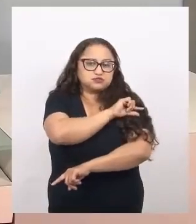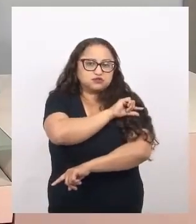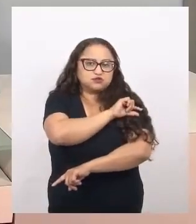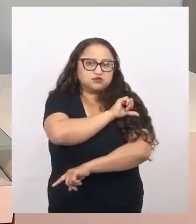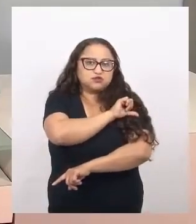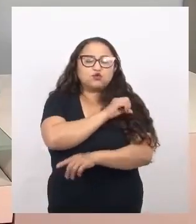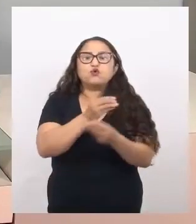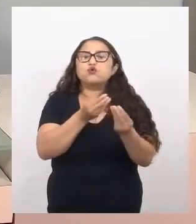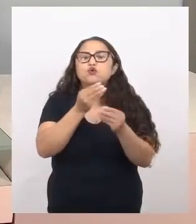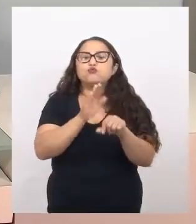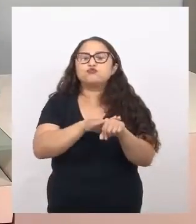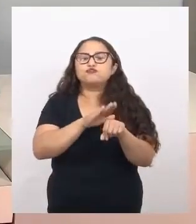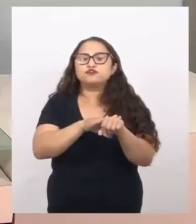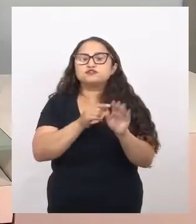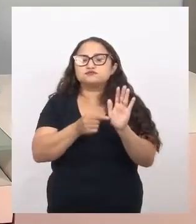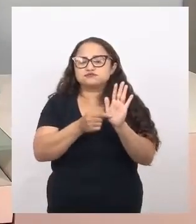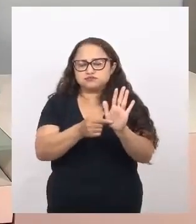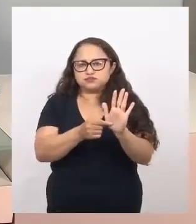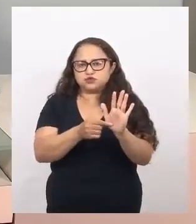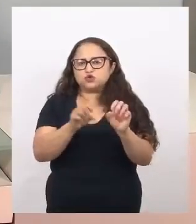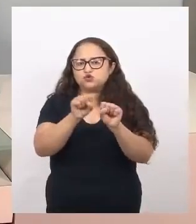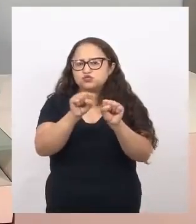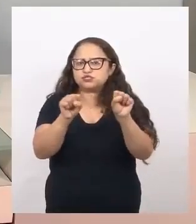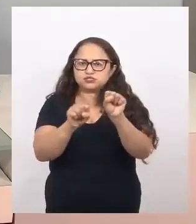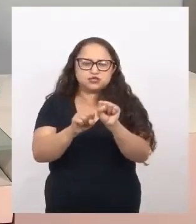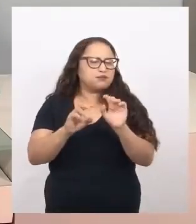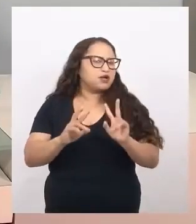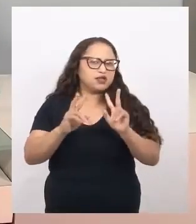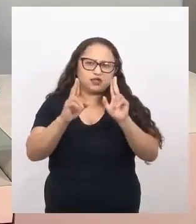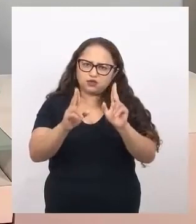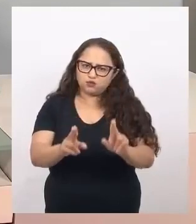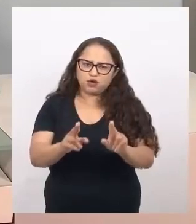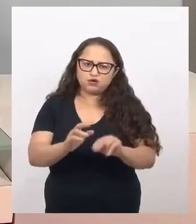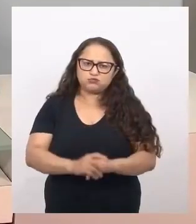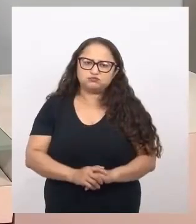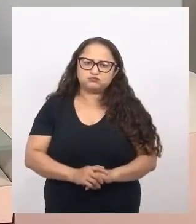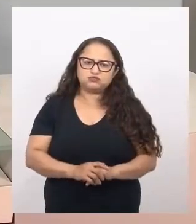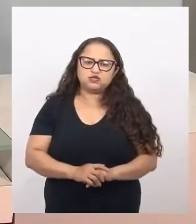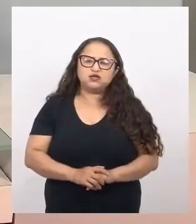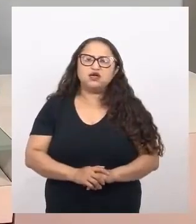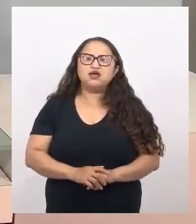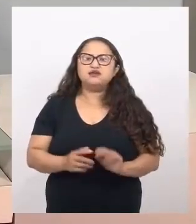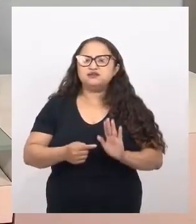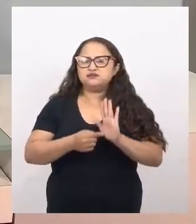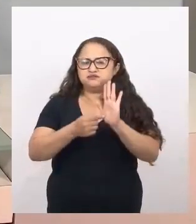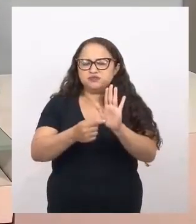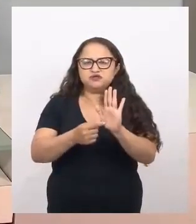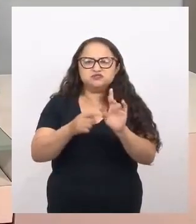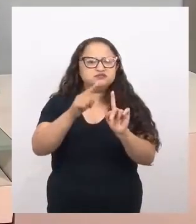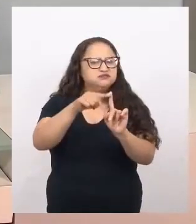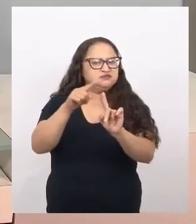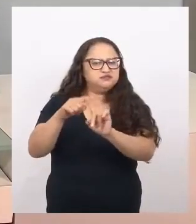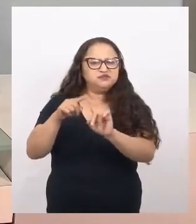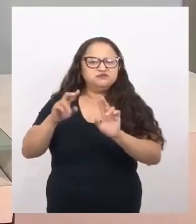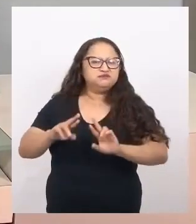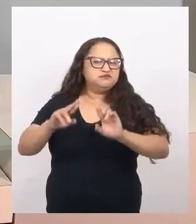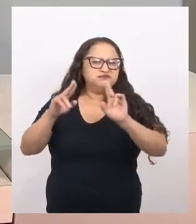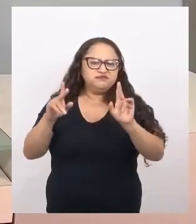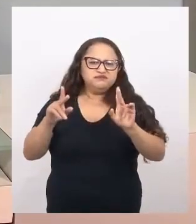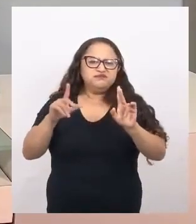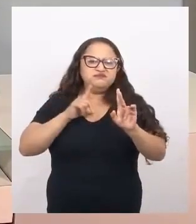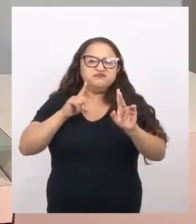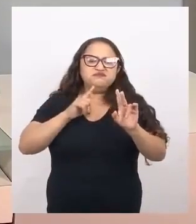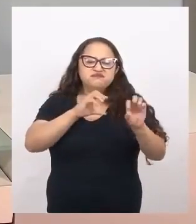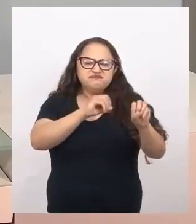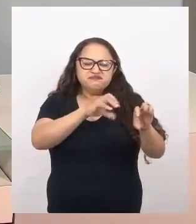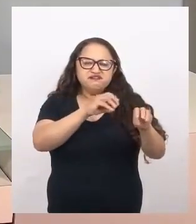interesse. O sistema vai aparecer igual para ele e ele manifesta nos dois tipos de ensino. Tá? Então, ele